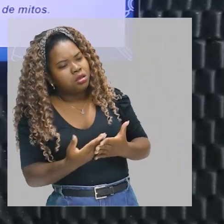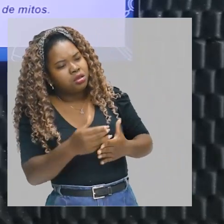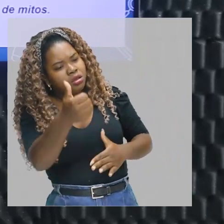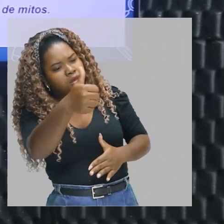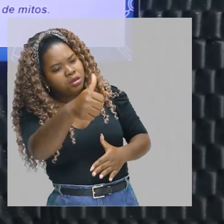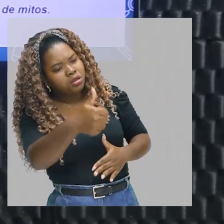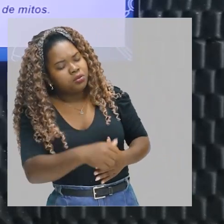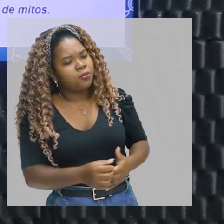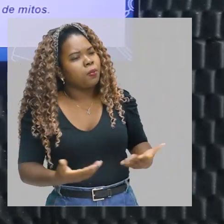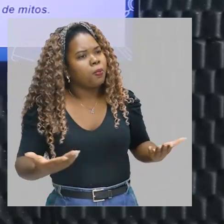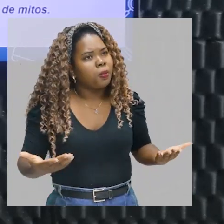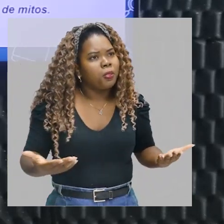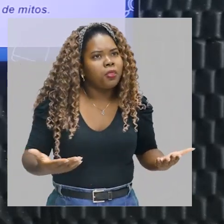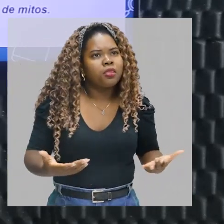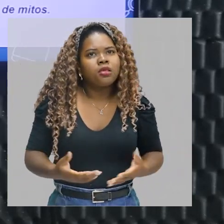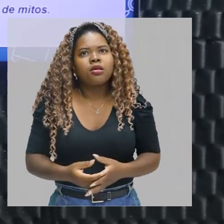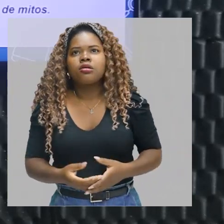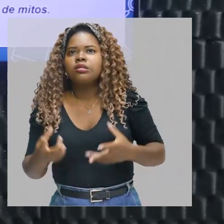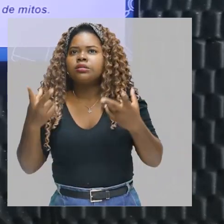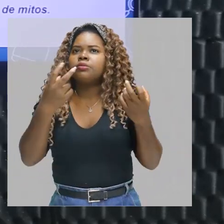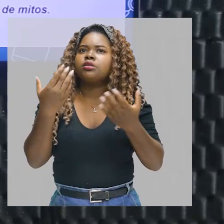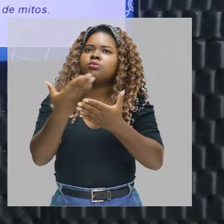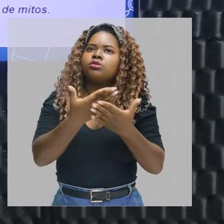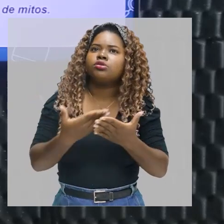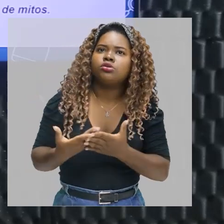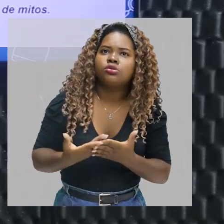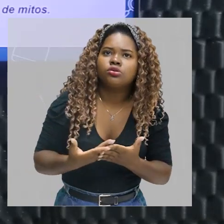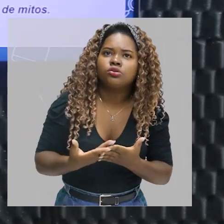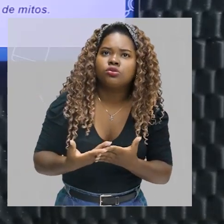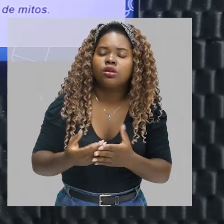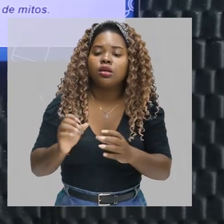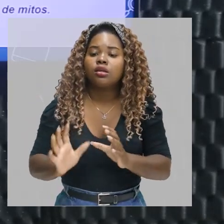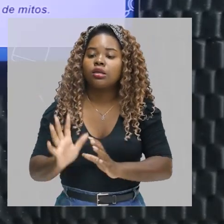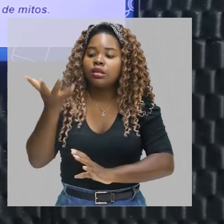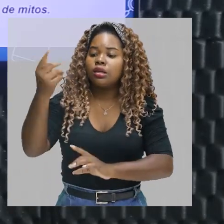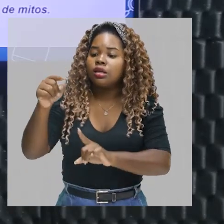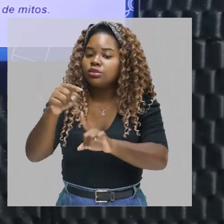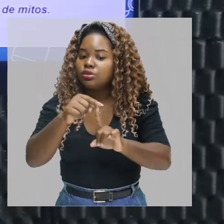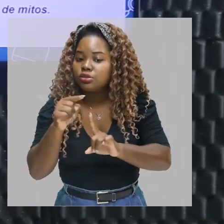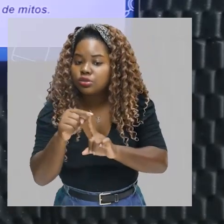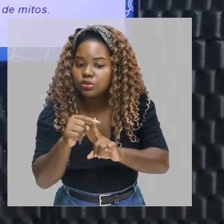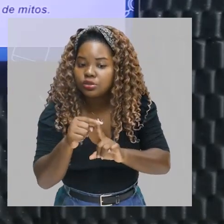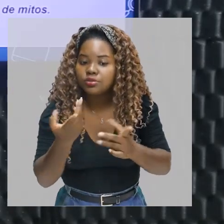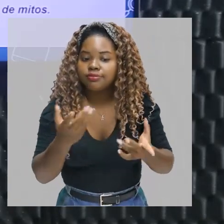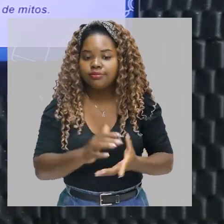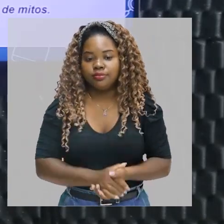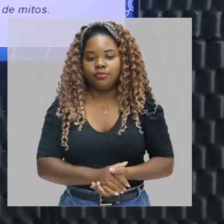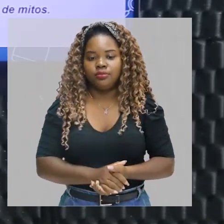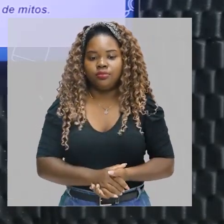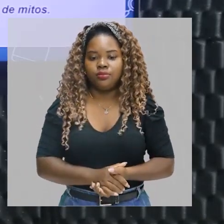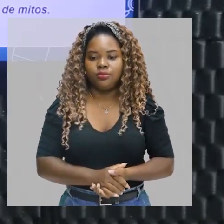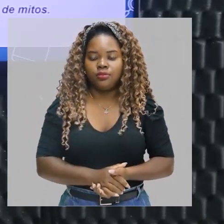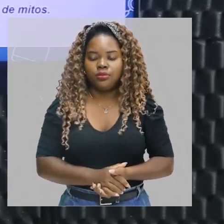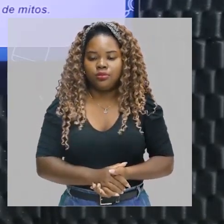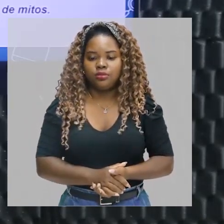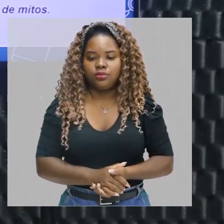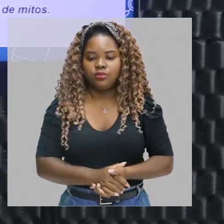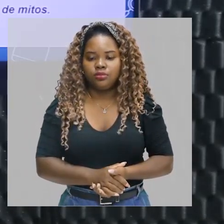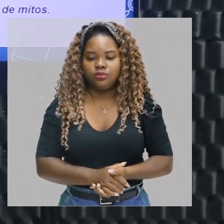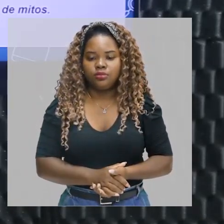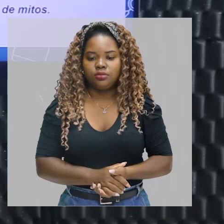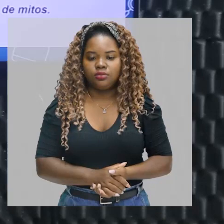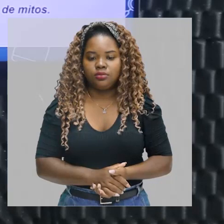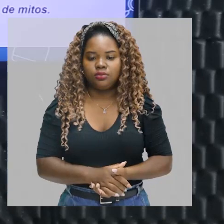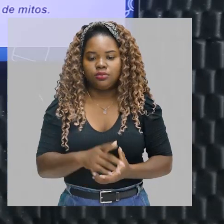né, para aquelas enchentes e aquelas secas. E esses modelos passavam muitas vezes pelas observações dos astros. Certo? Então nós temos